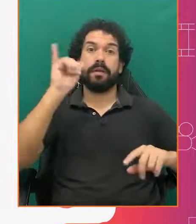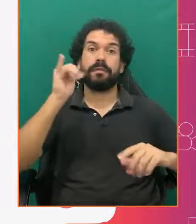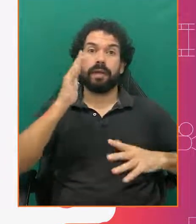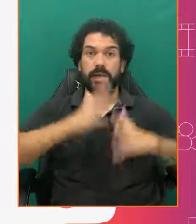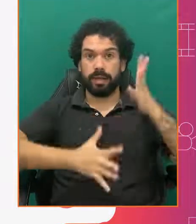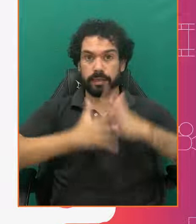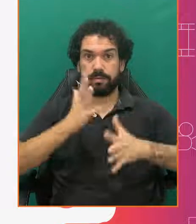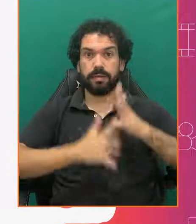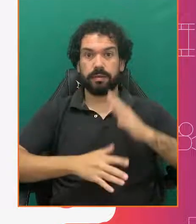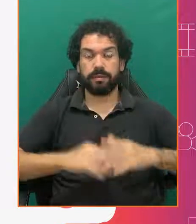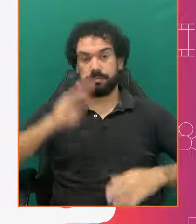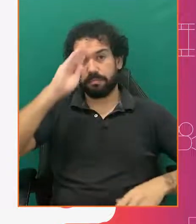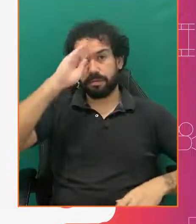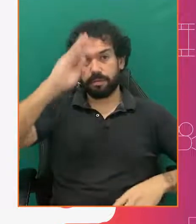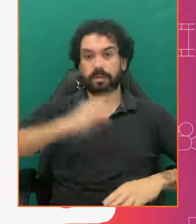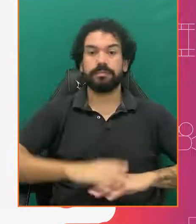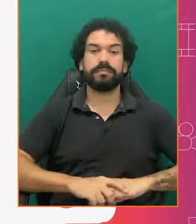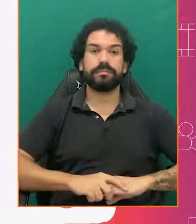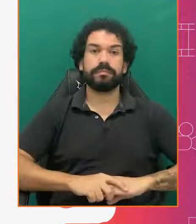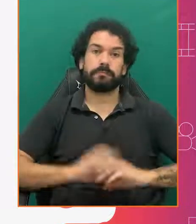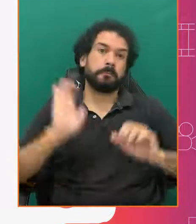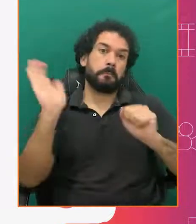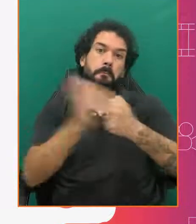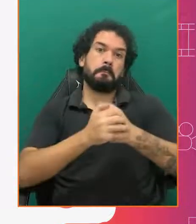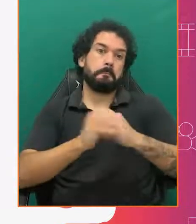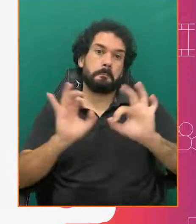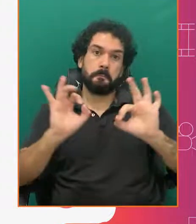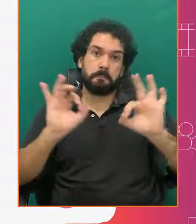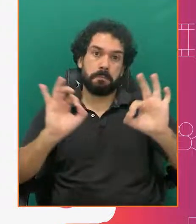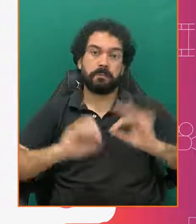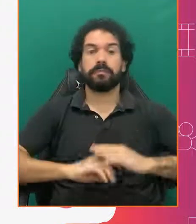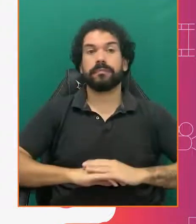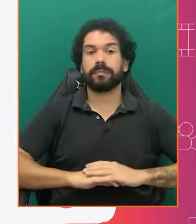atrapalhar a ação principal, sem escondê-la.